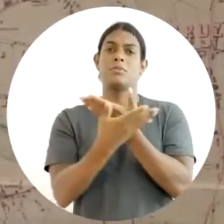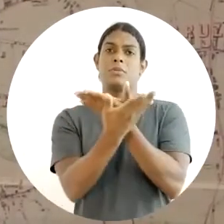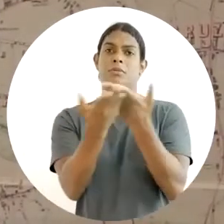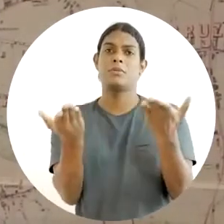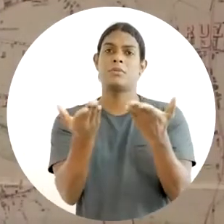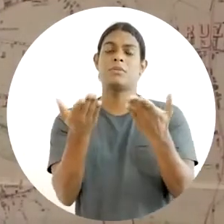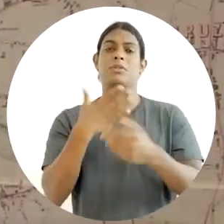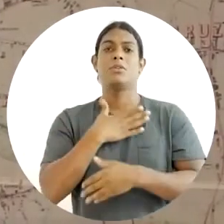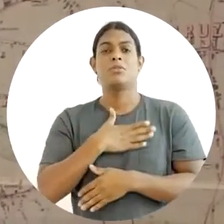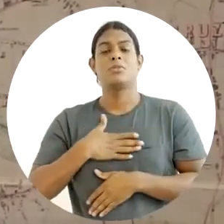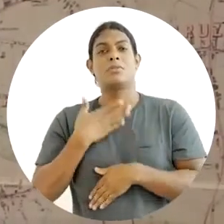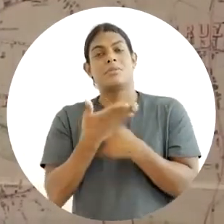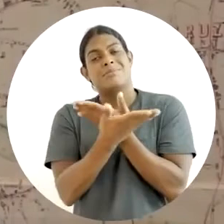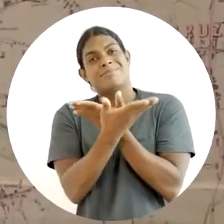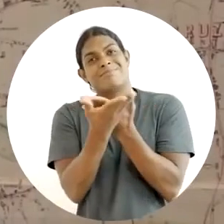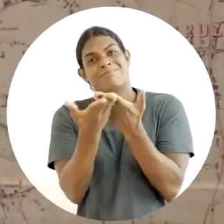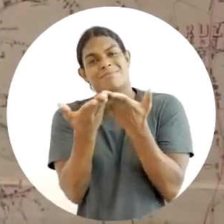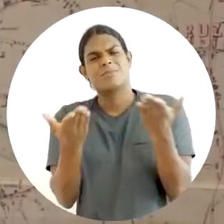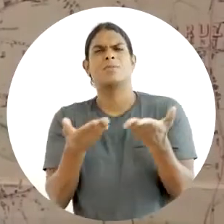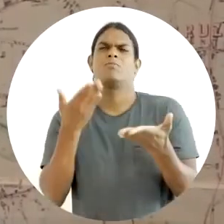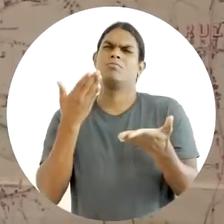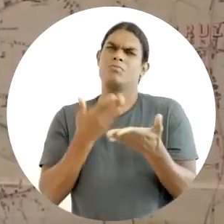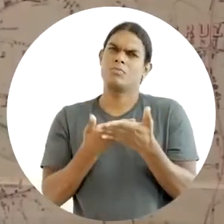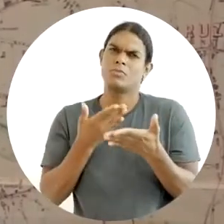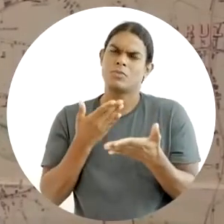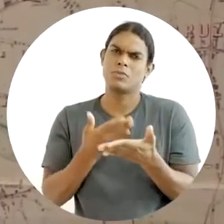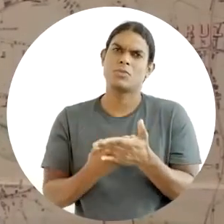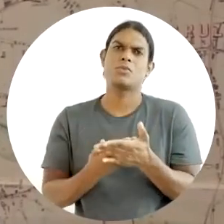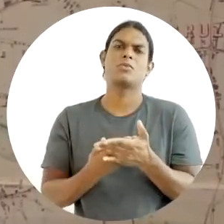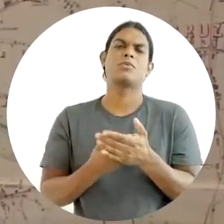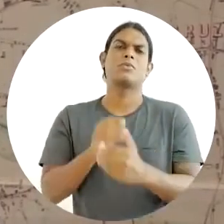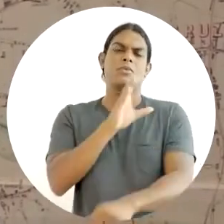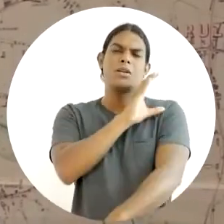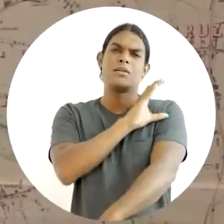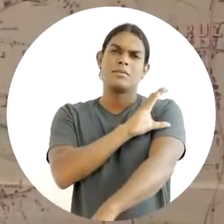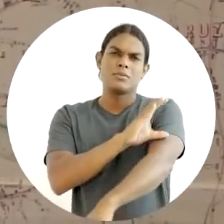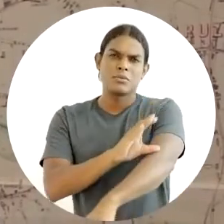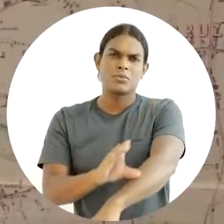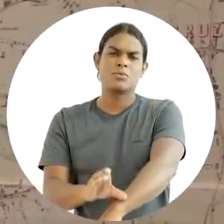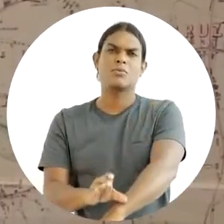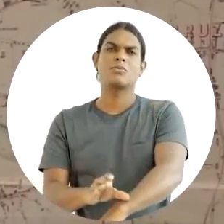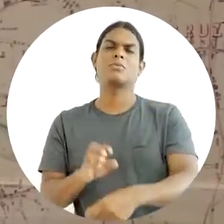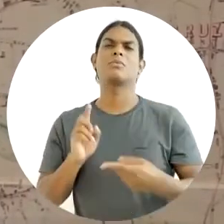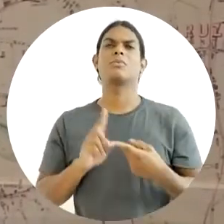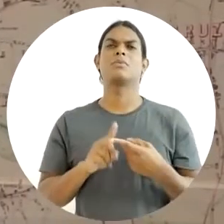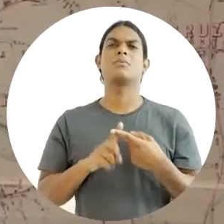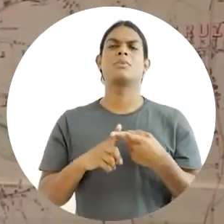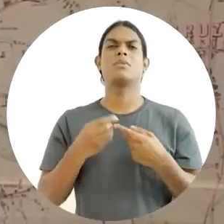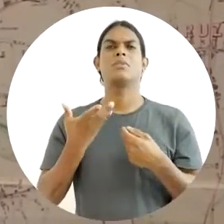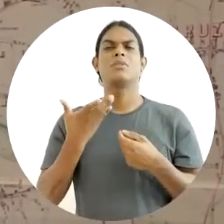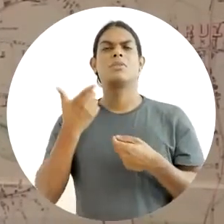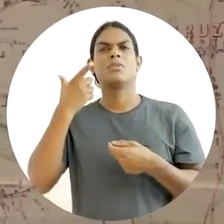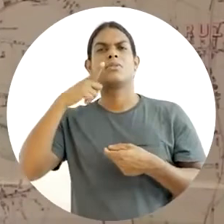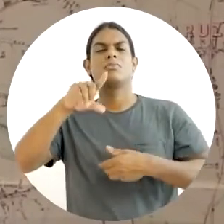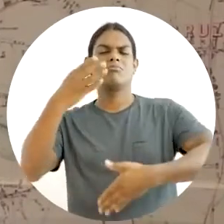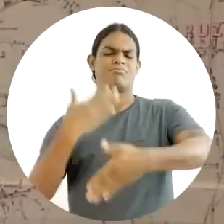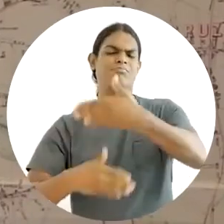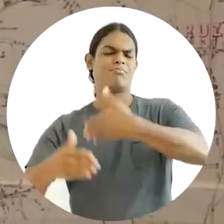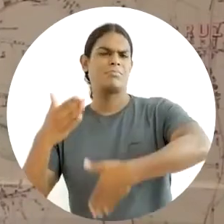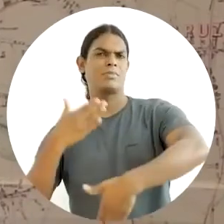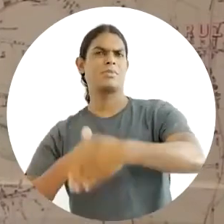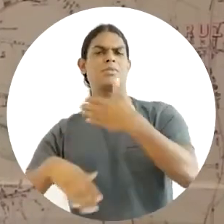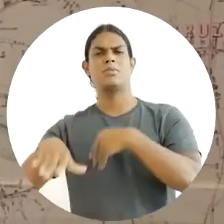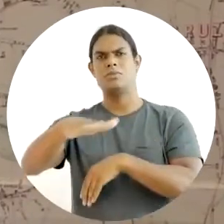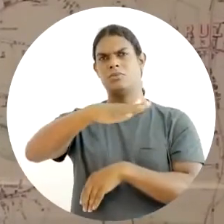que vocês tenham um bom aproveitamento no curso e que possam interagir ao máximo no